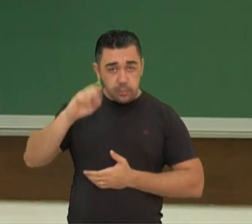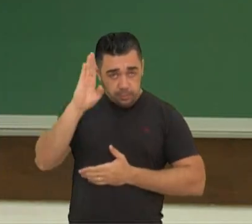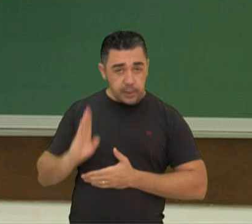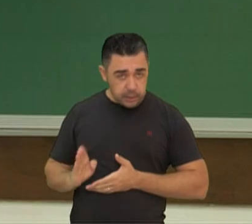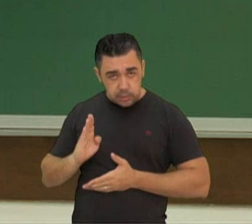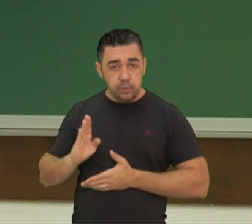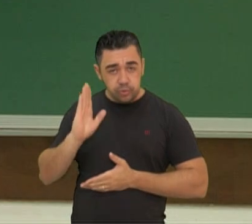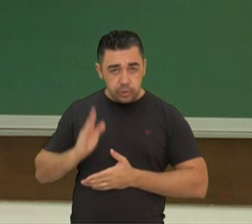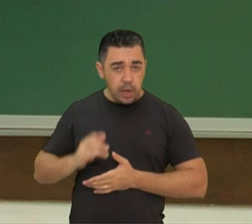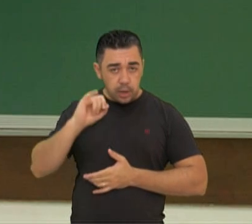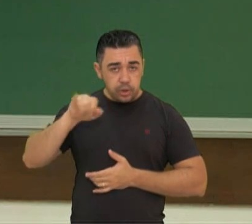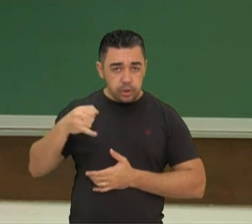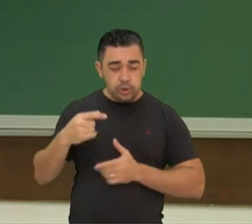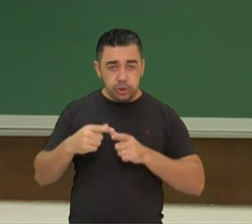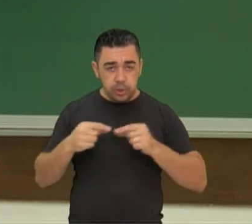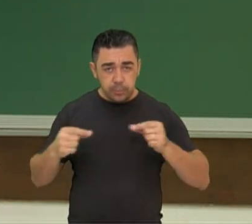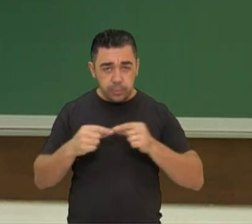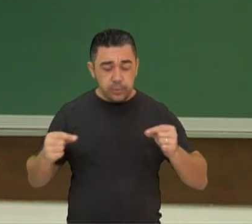limpeza.